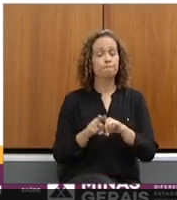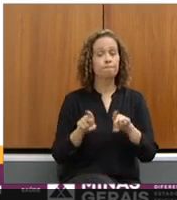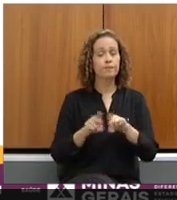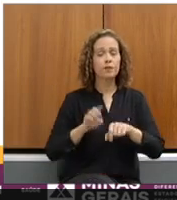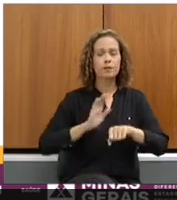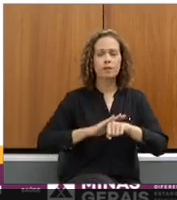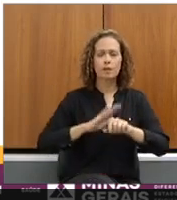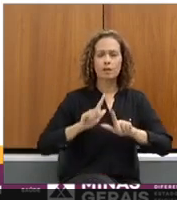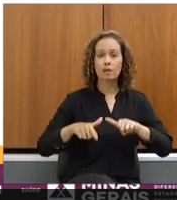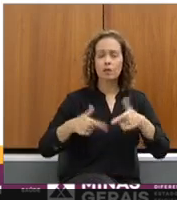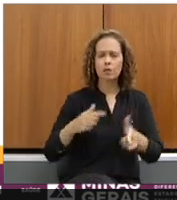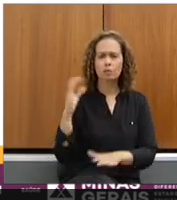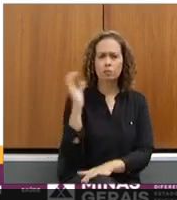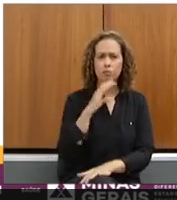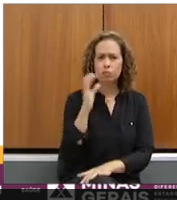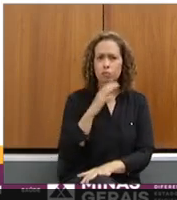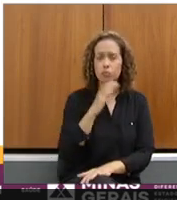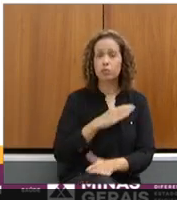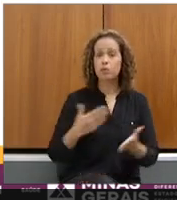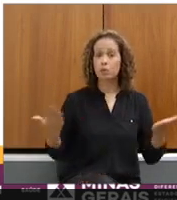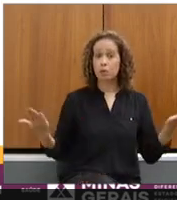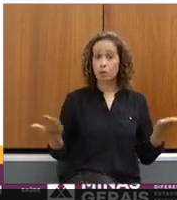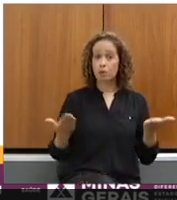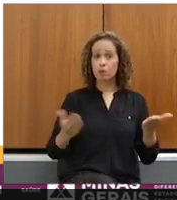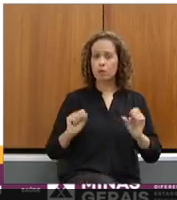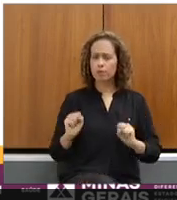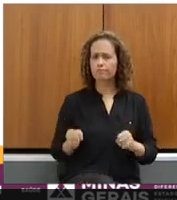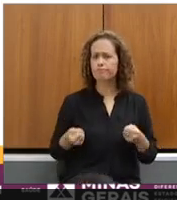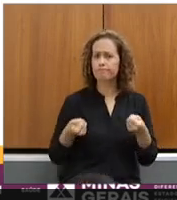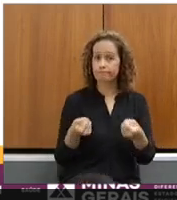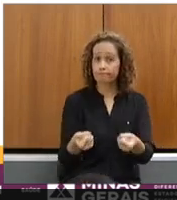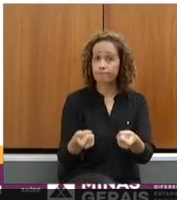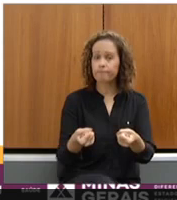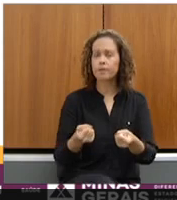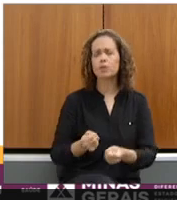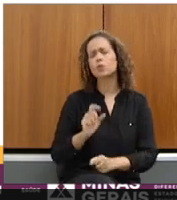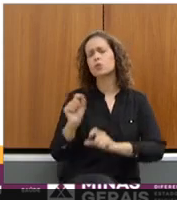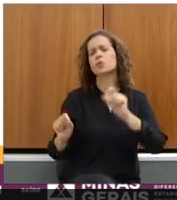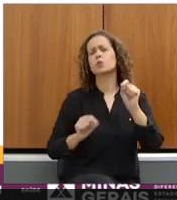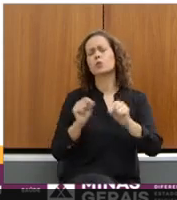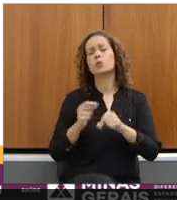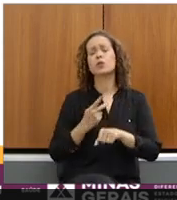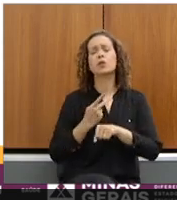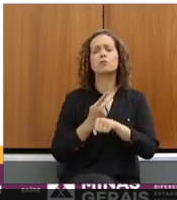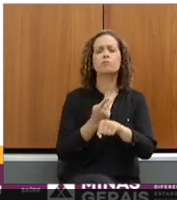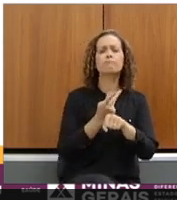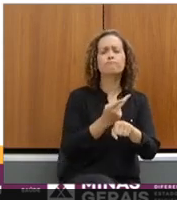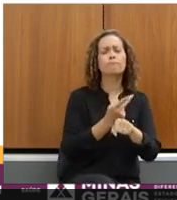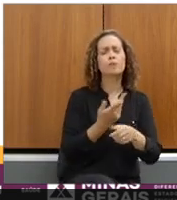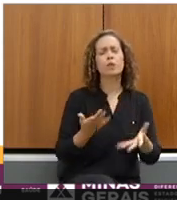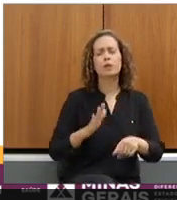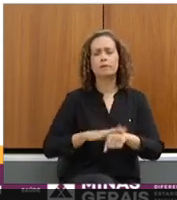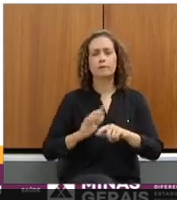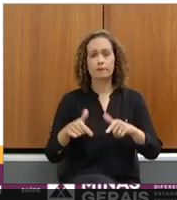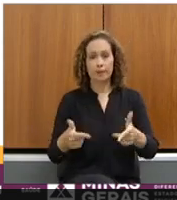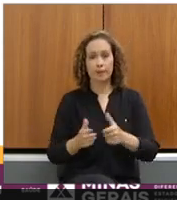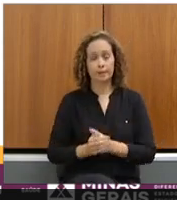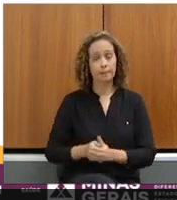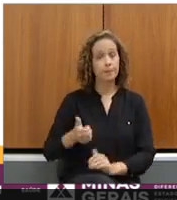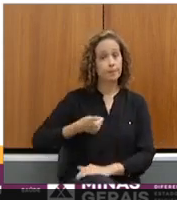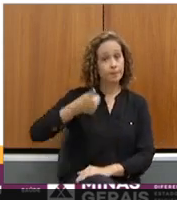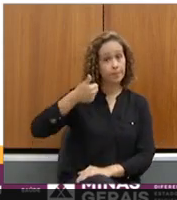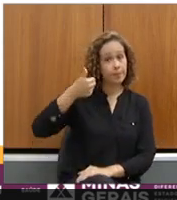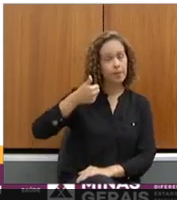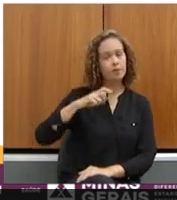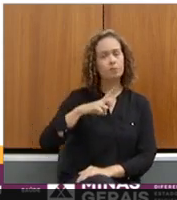ações emergenciais para agora para esse enfrentamento o que que nós temos buscado fazer a primeiro nós temos